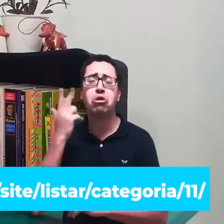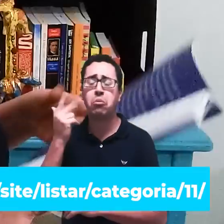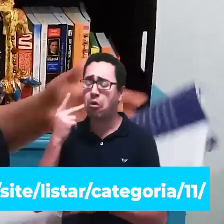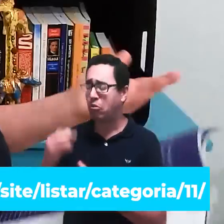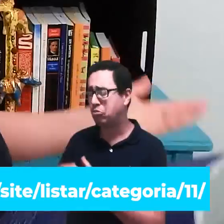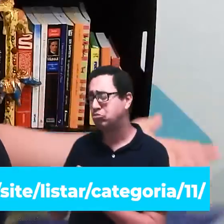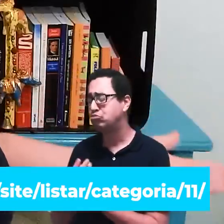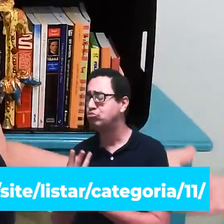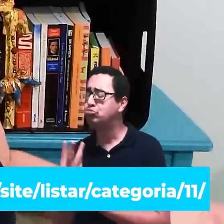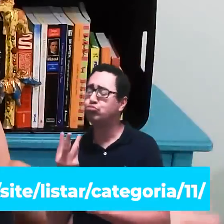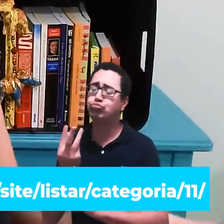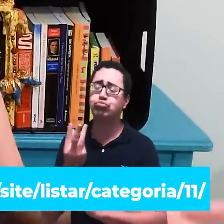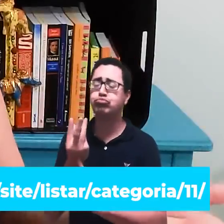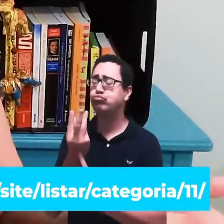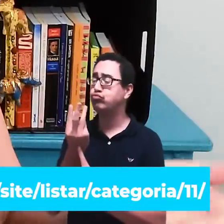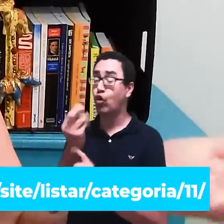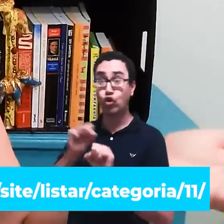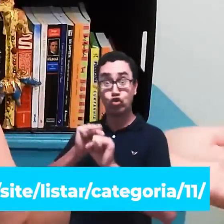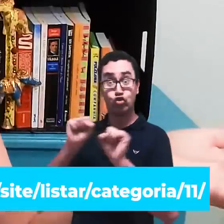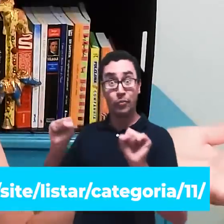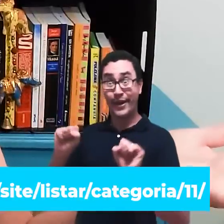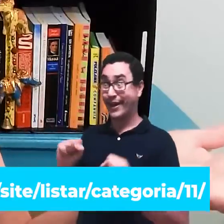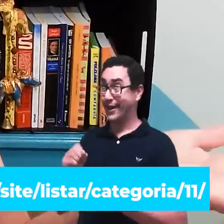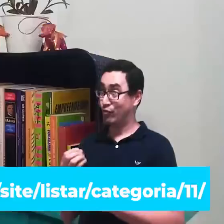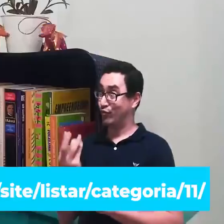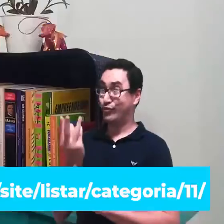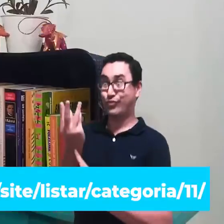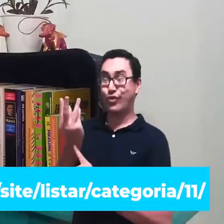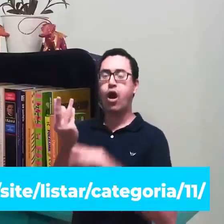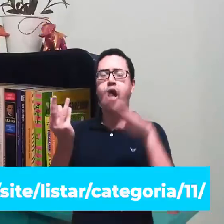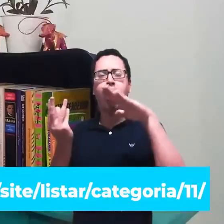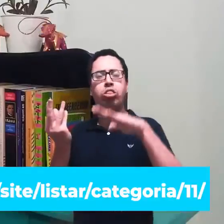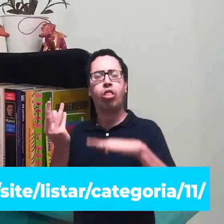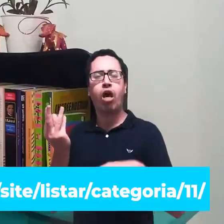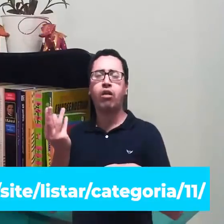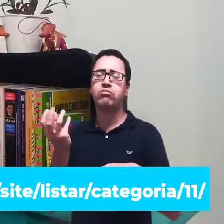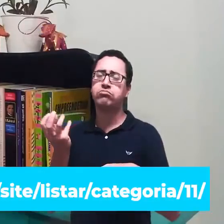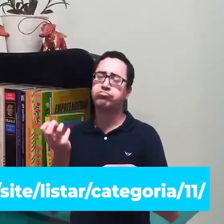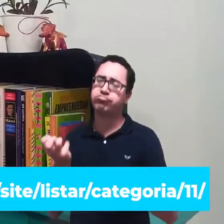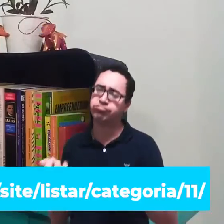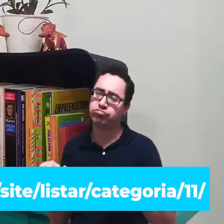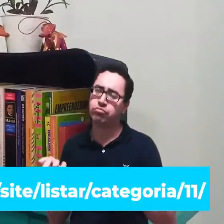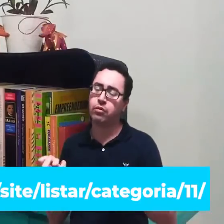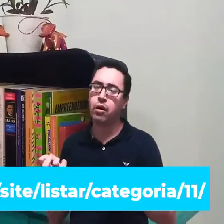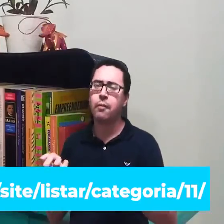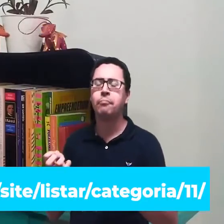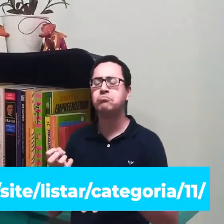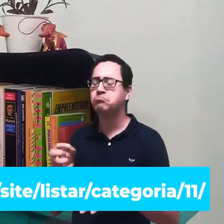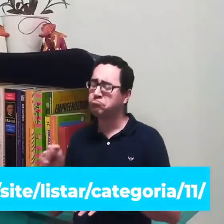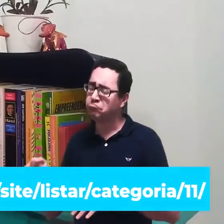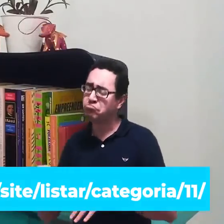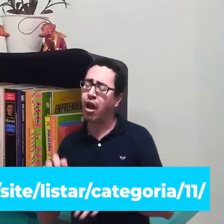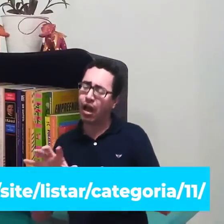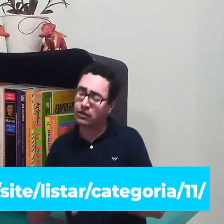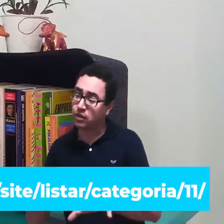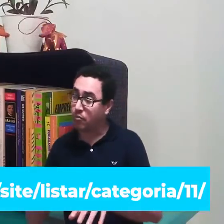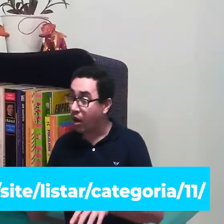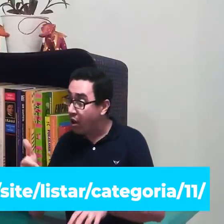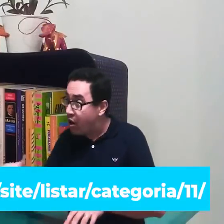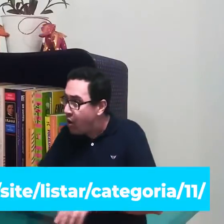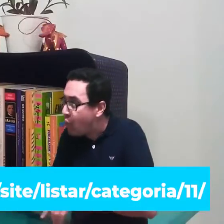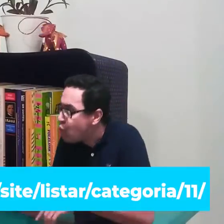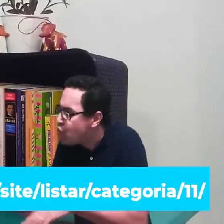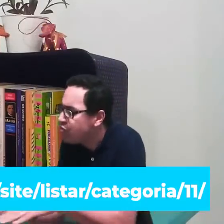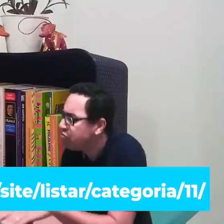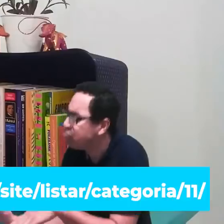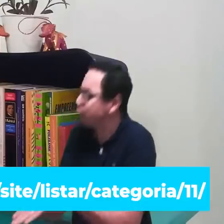manhã e à tarde já estavam murchas. Mas aquela nasceram de uma semente vinda não se sabe